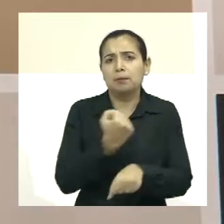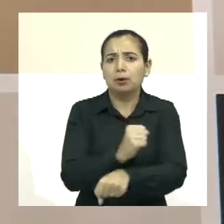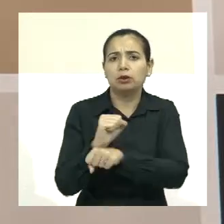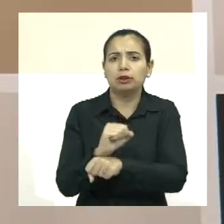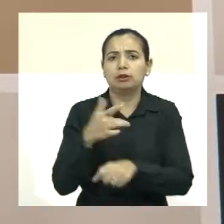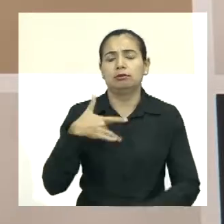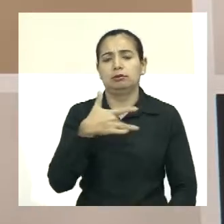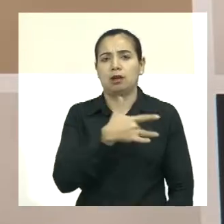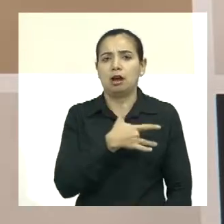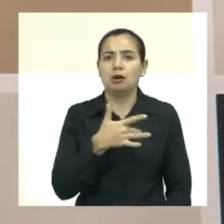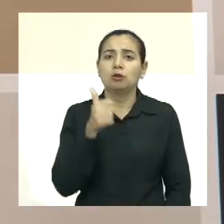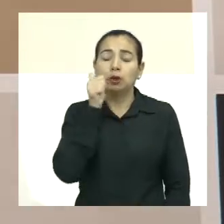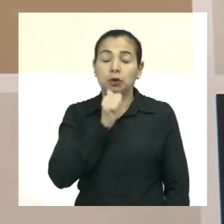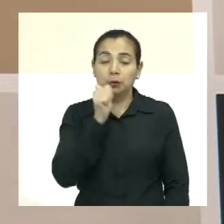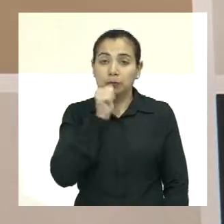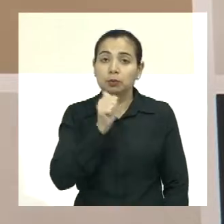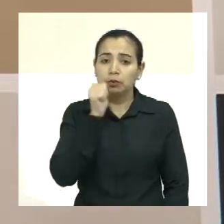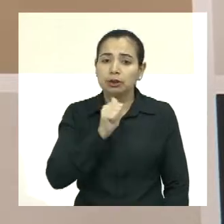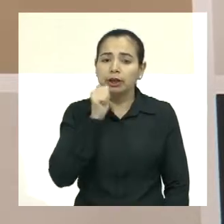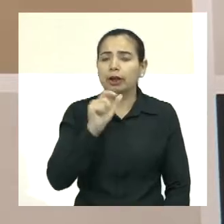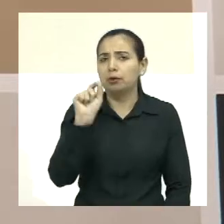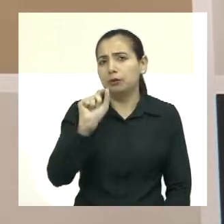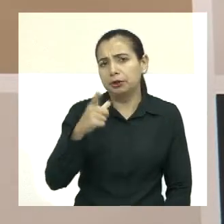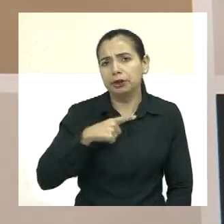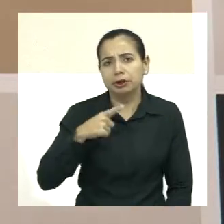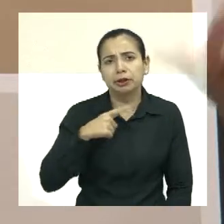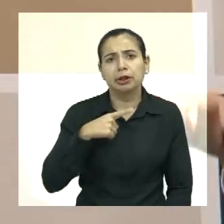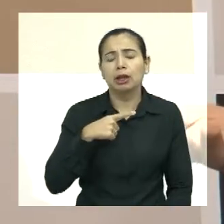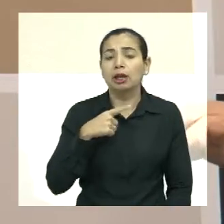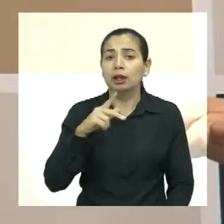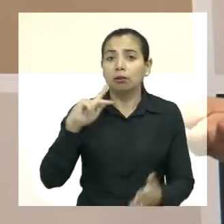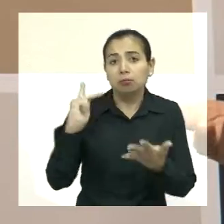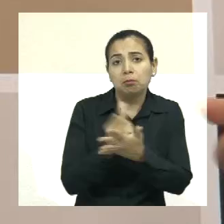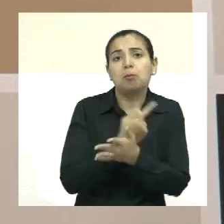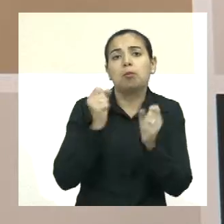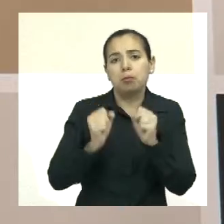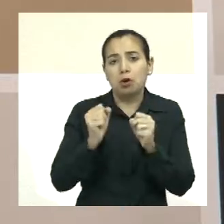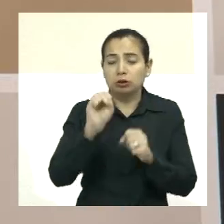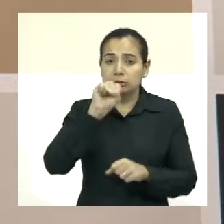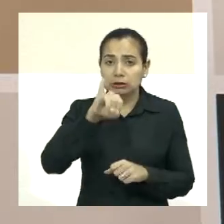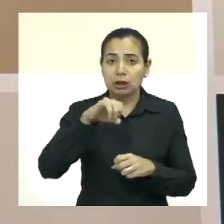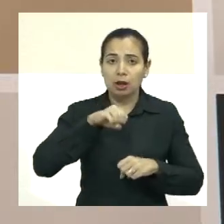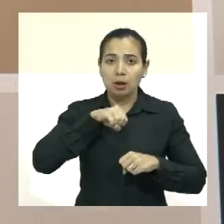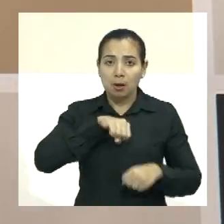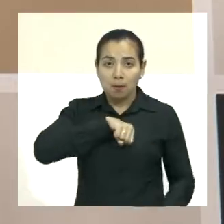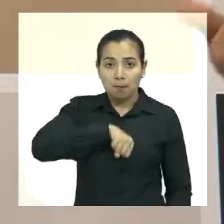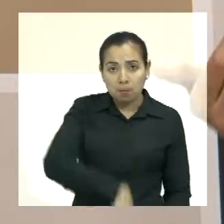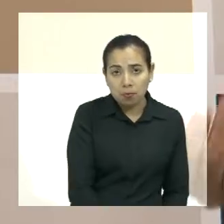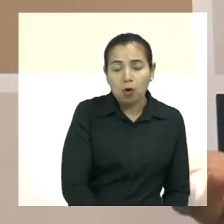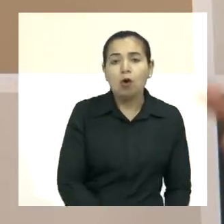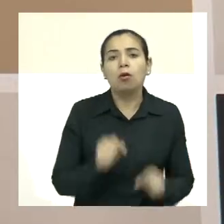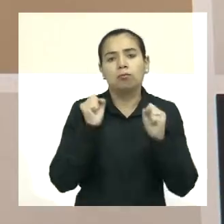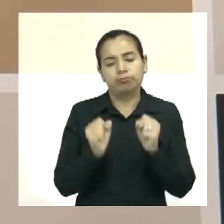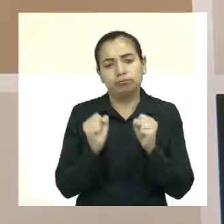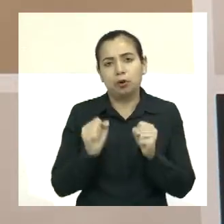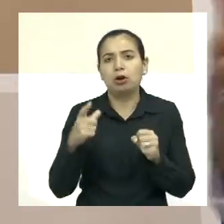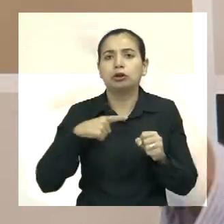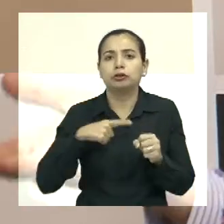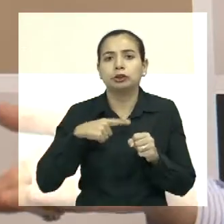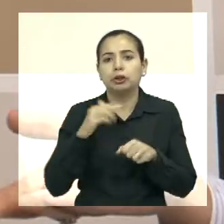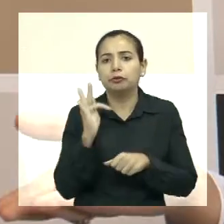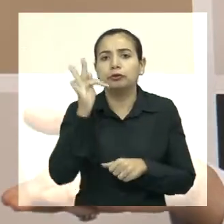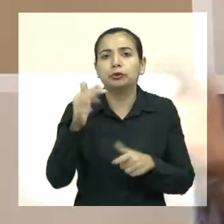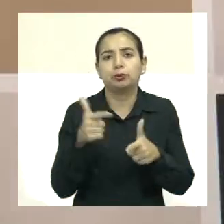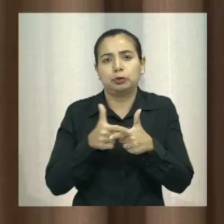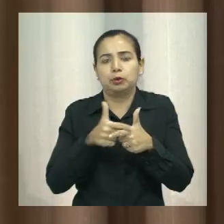mulher, que tantos males são acarretados pelo aborto. Então, é protegendo a vida do bebê, protegendo a vida da mulher. A gente